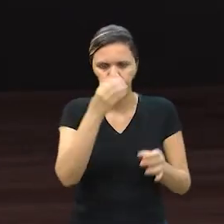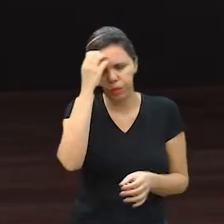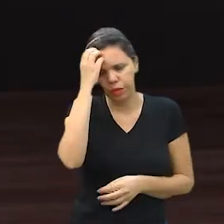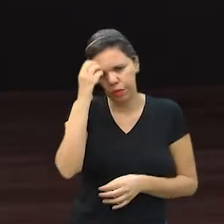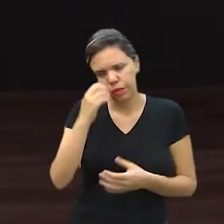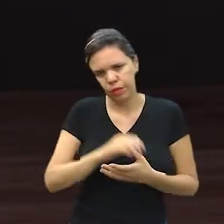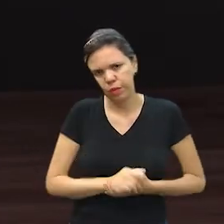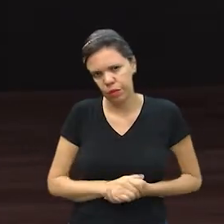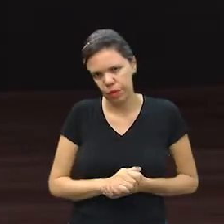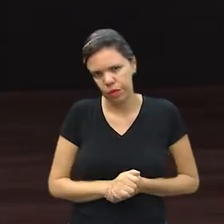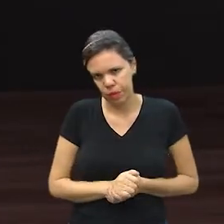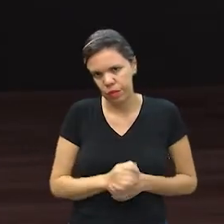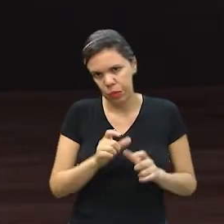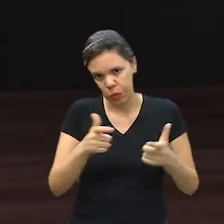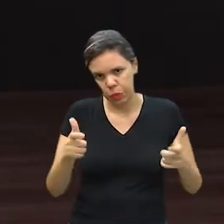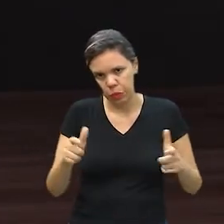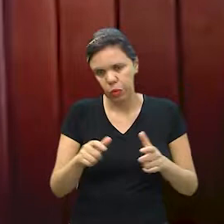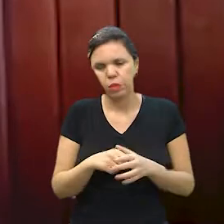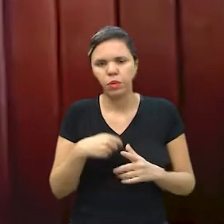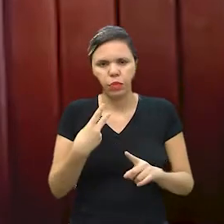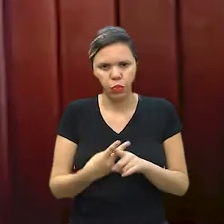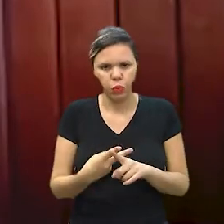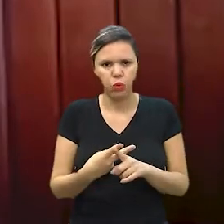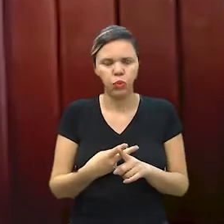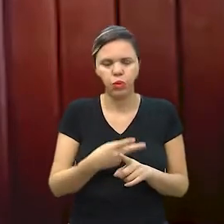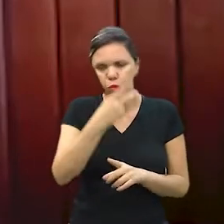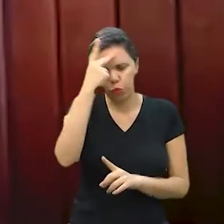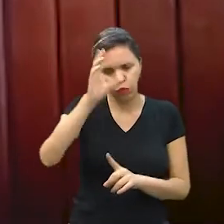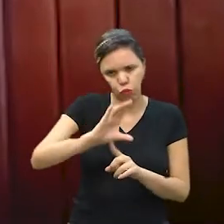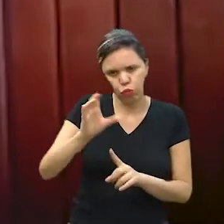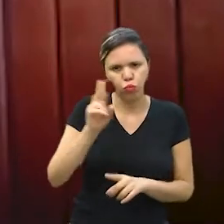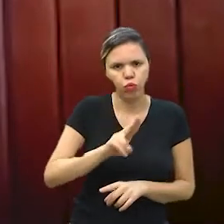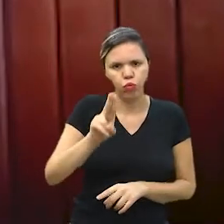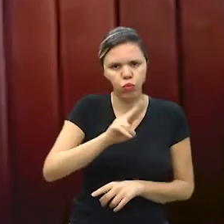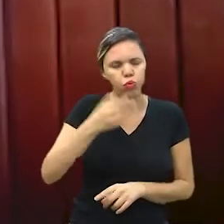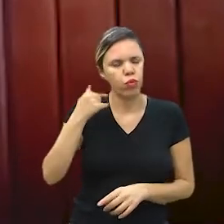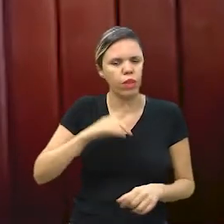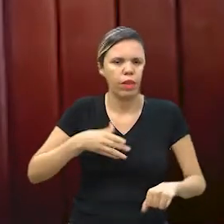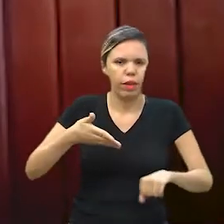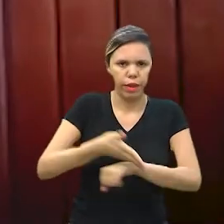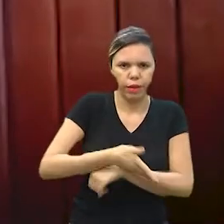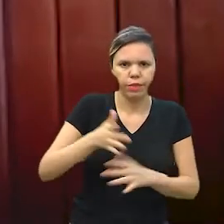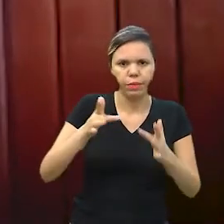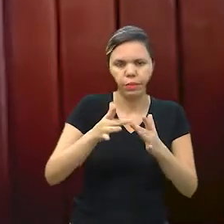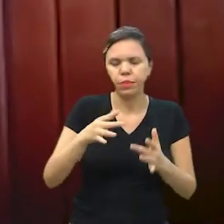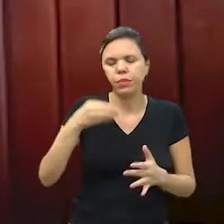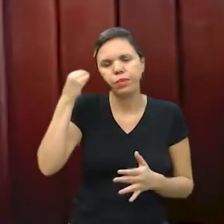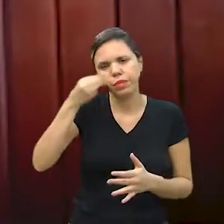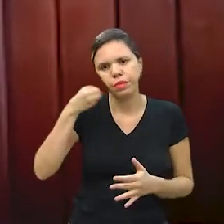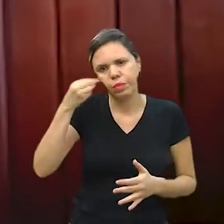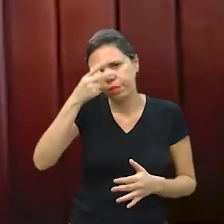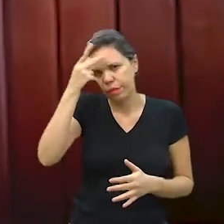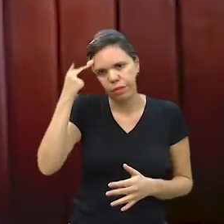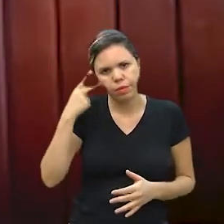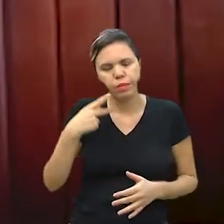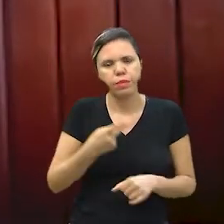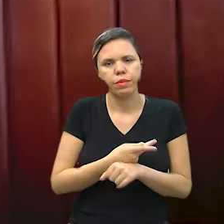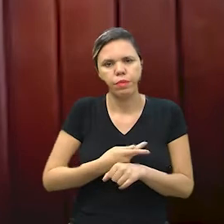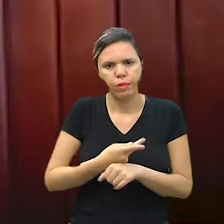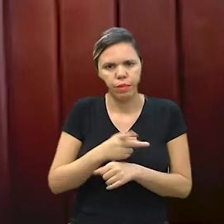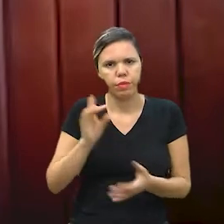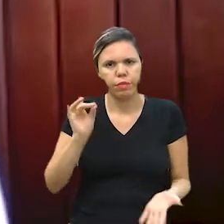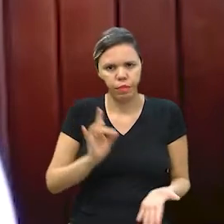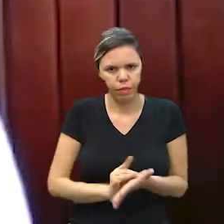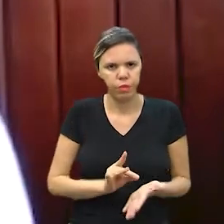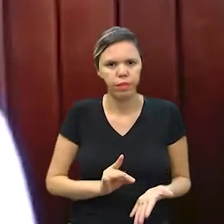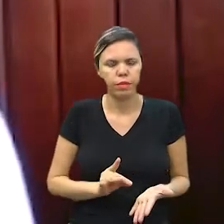com uma amplitude cada vez maior dos consumidores. Né? Eu acho que tendo mais acesso, tendo mais conhecimento, as pessoas vão buscar por aquilo que